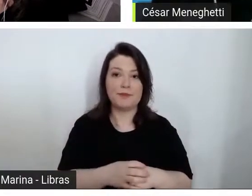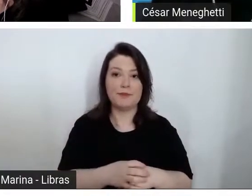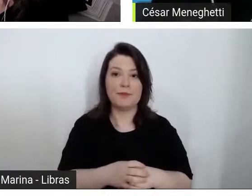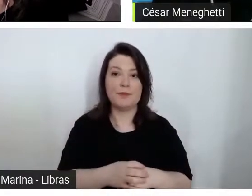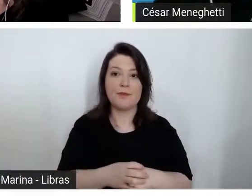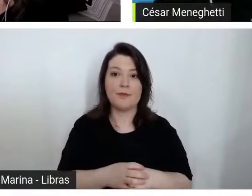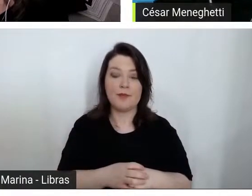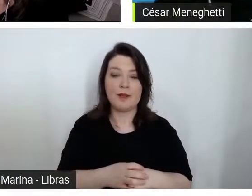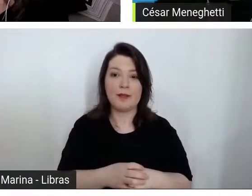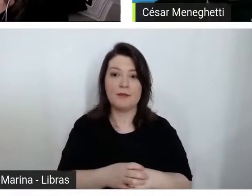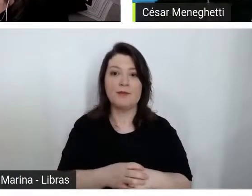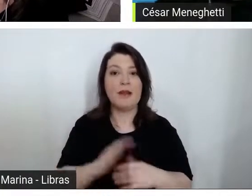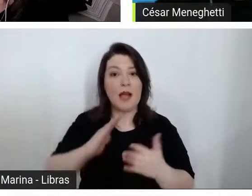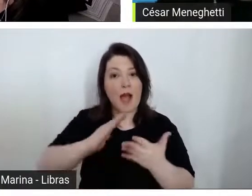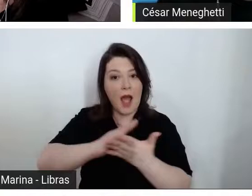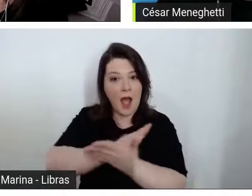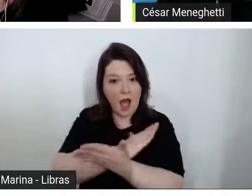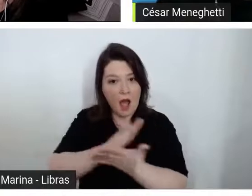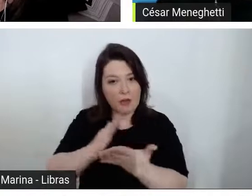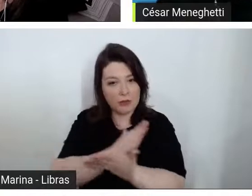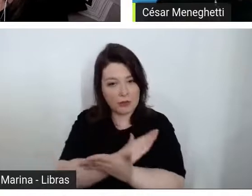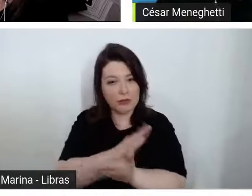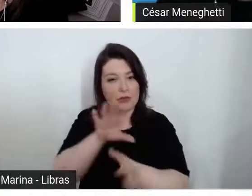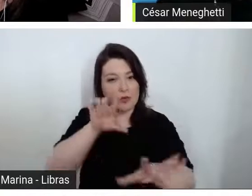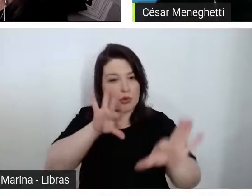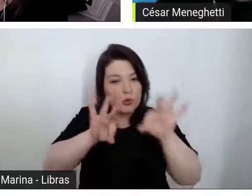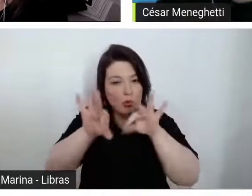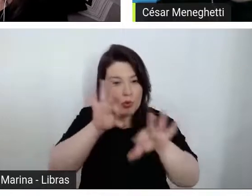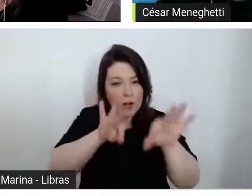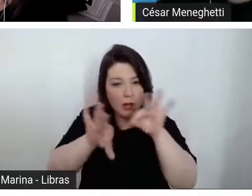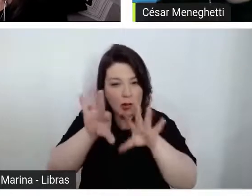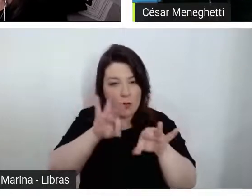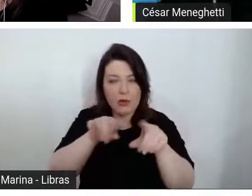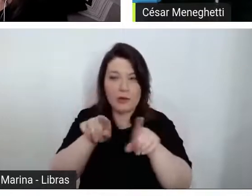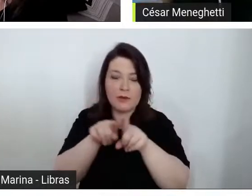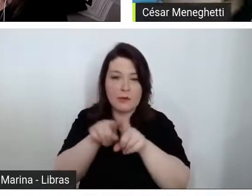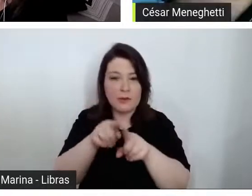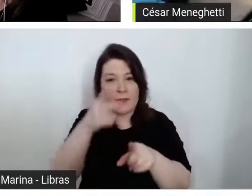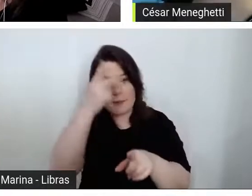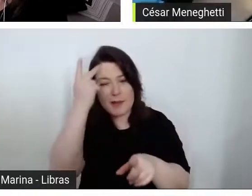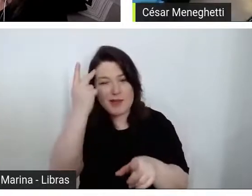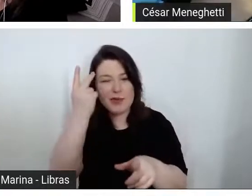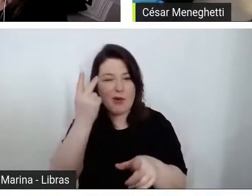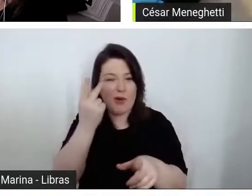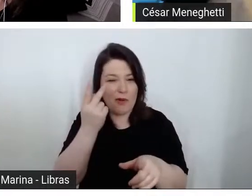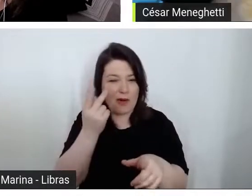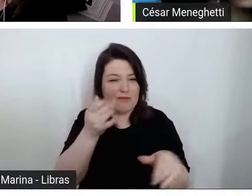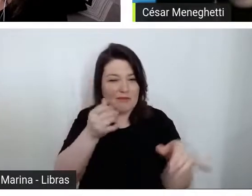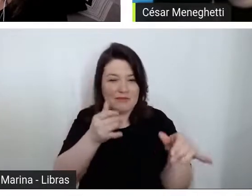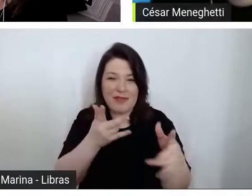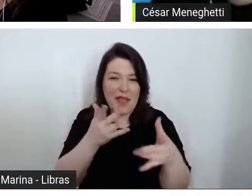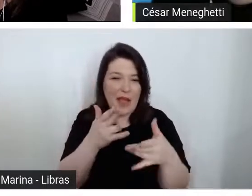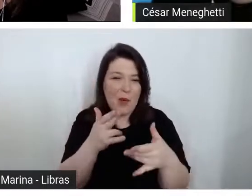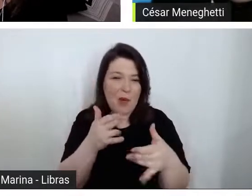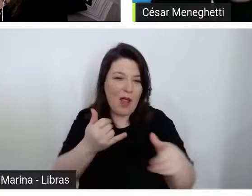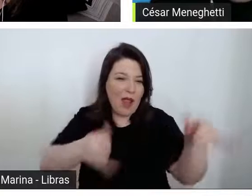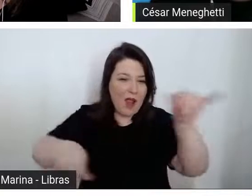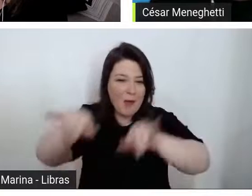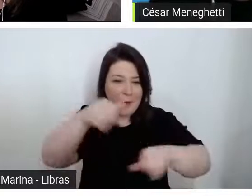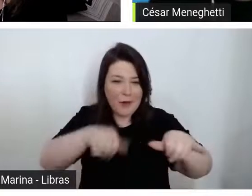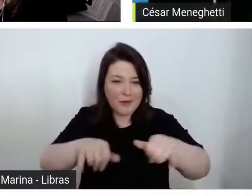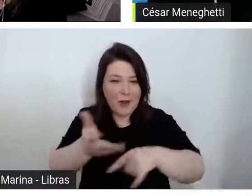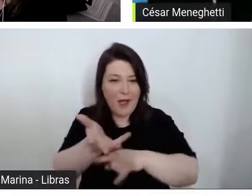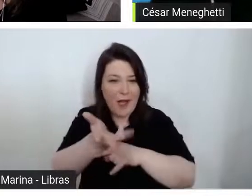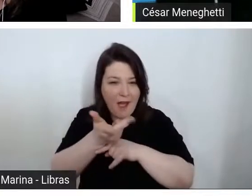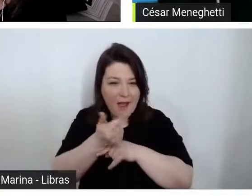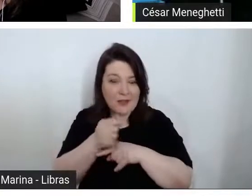Então, alguns curadores e pessoas de um laboratório de arte com uns professores da Universidade de